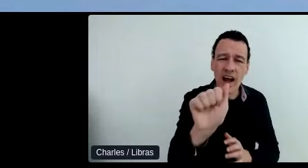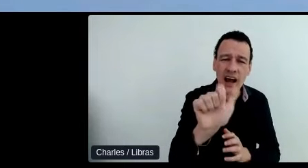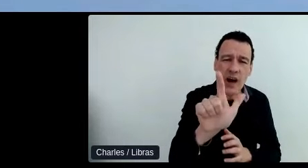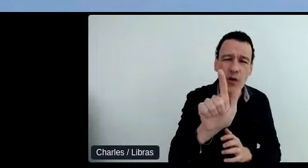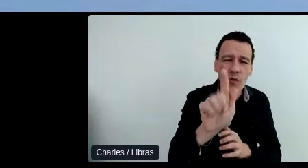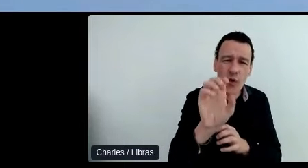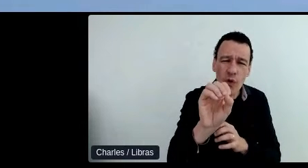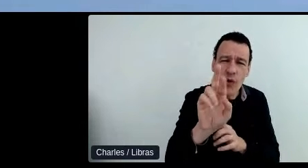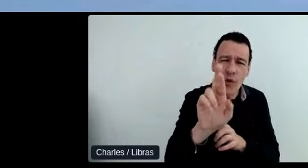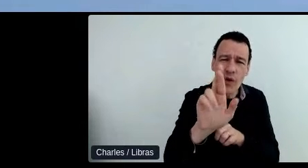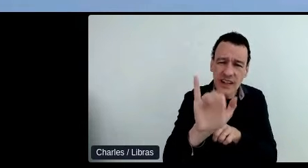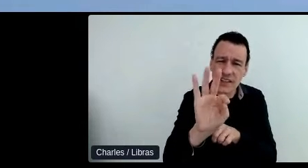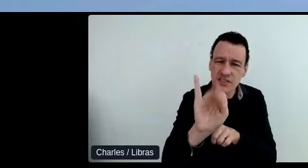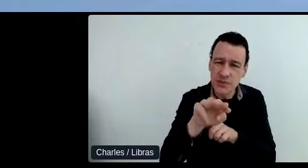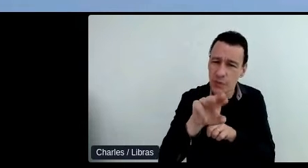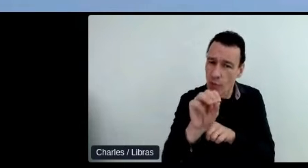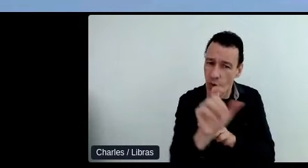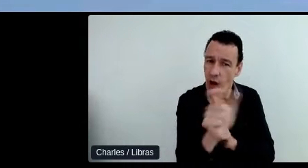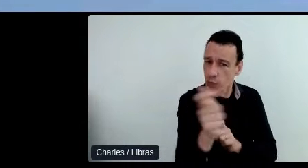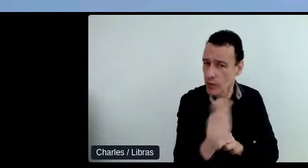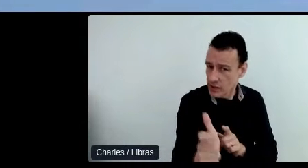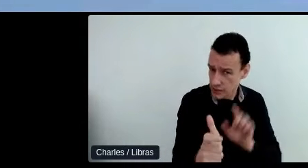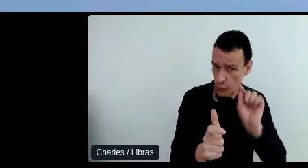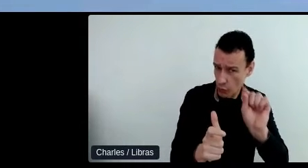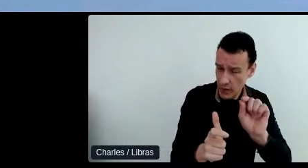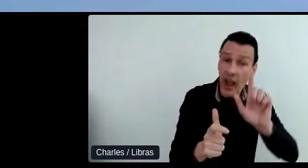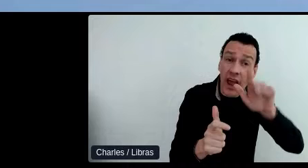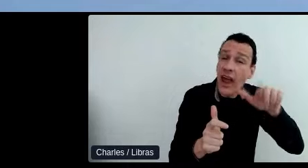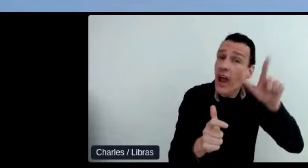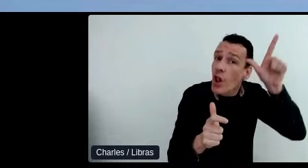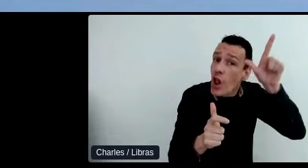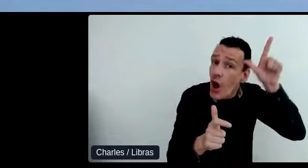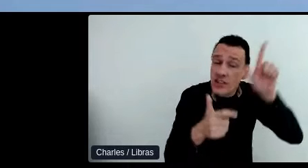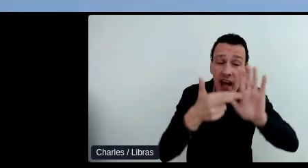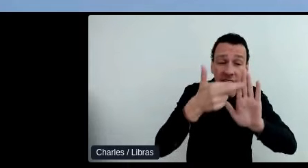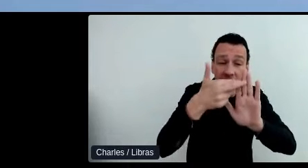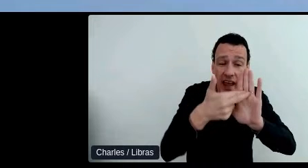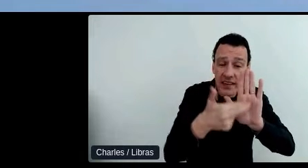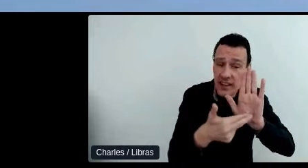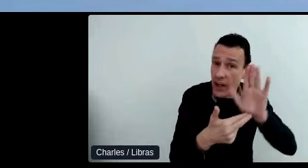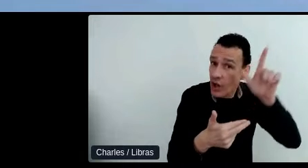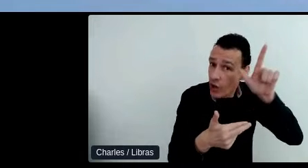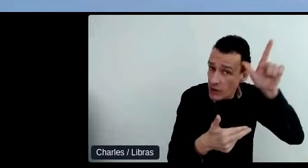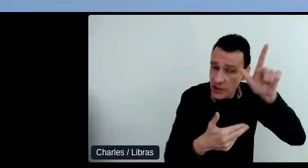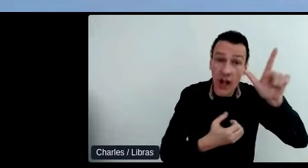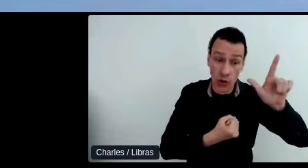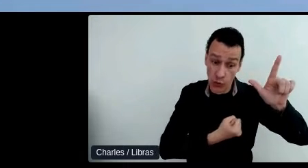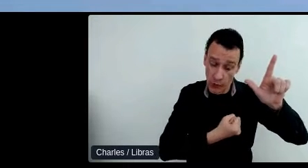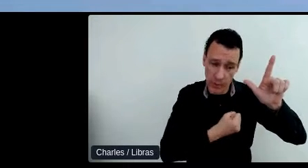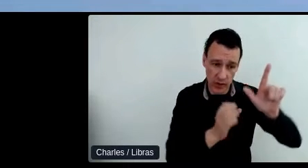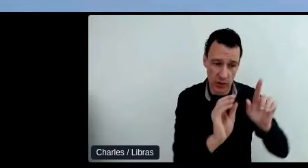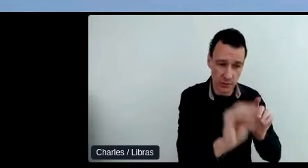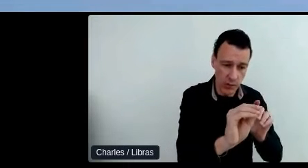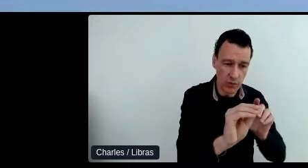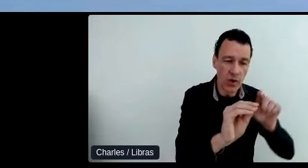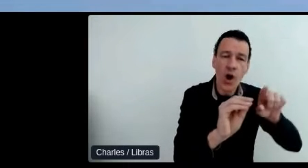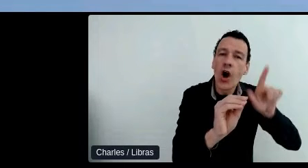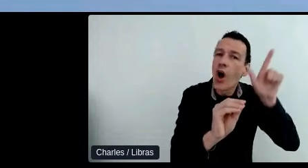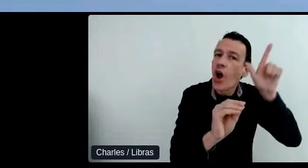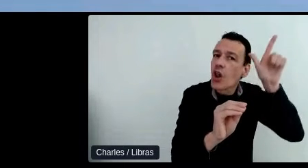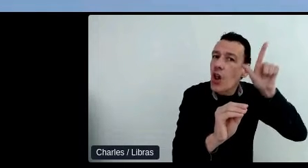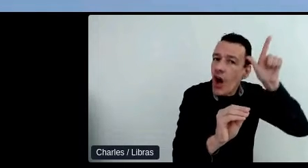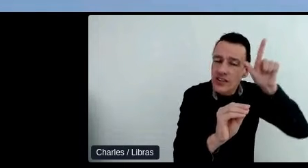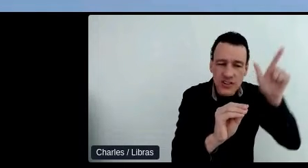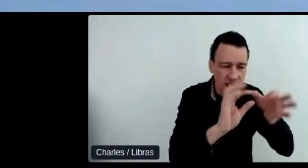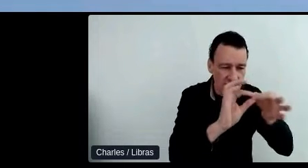lógicas que levam a uma solução de um problema com um número finito de etapas, ou seja, é uma representação